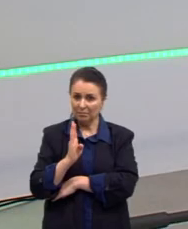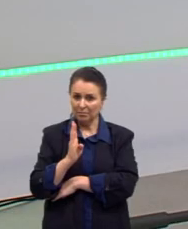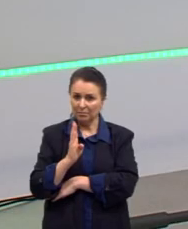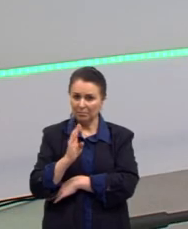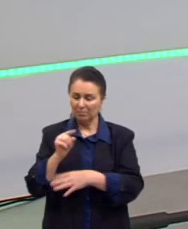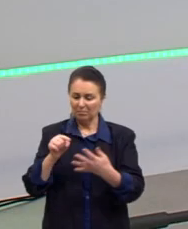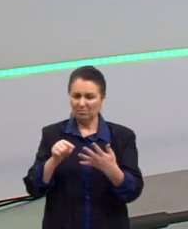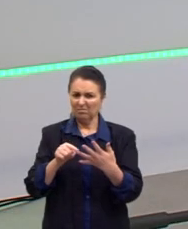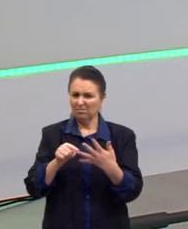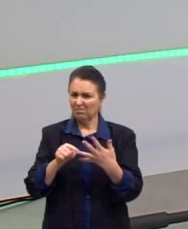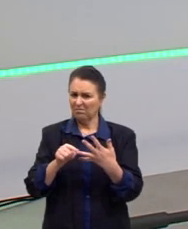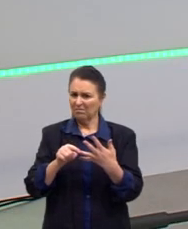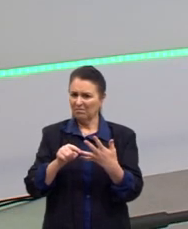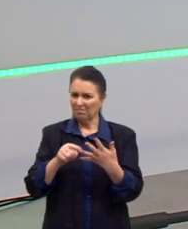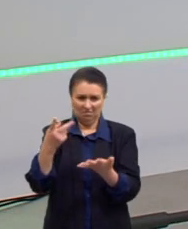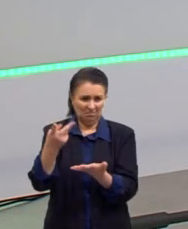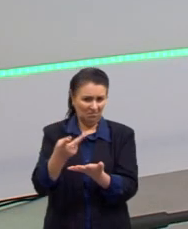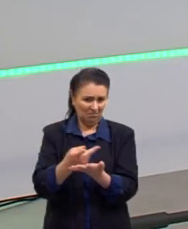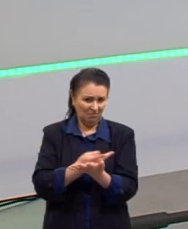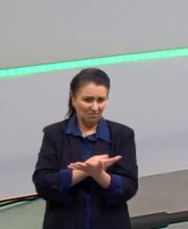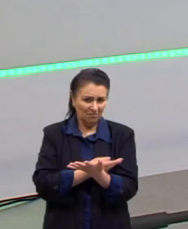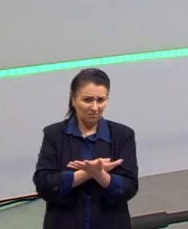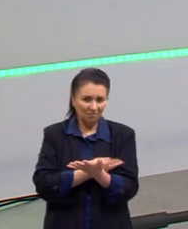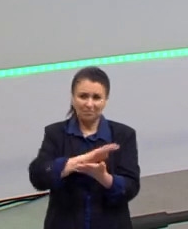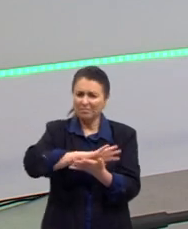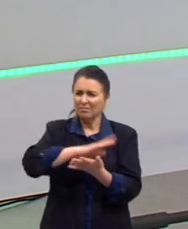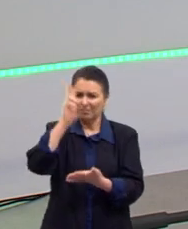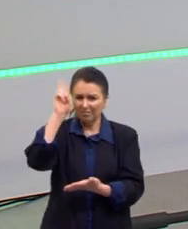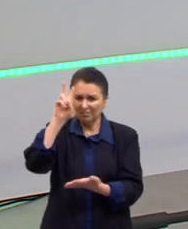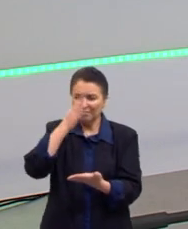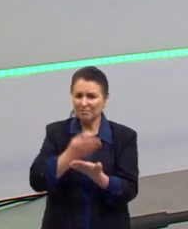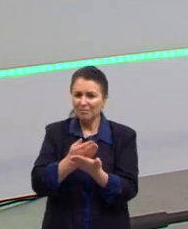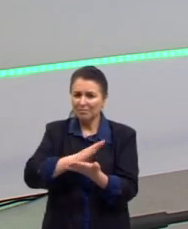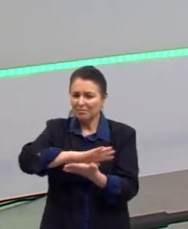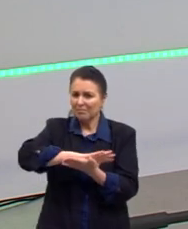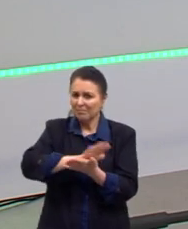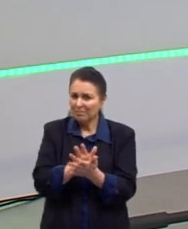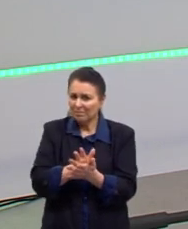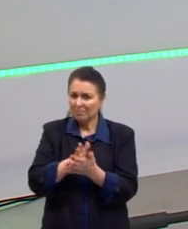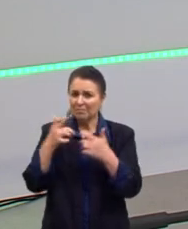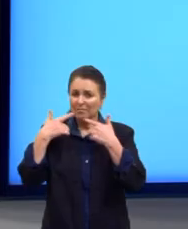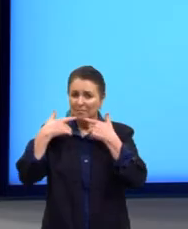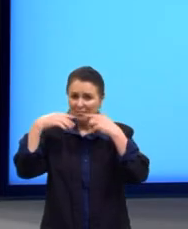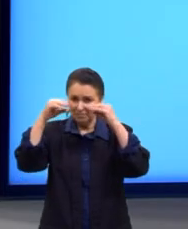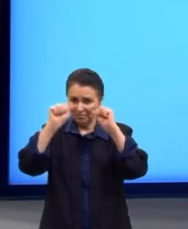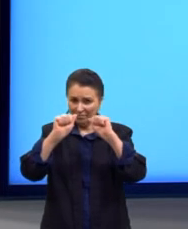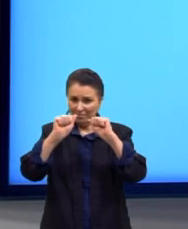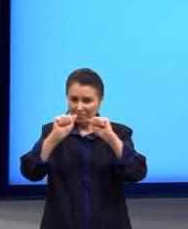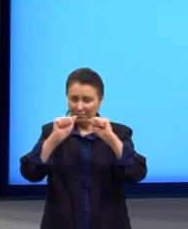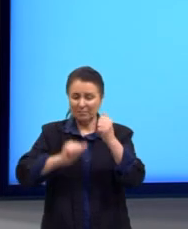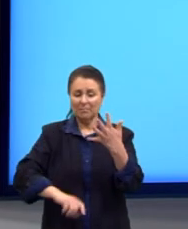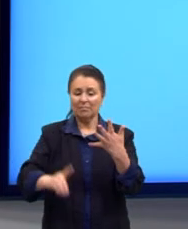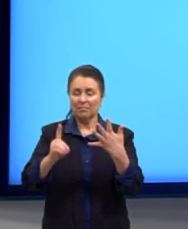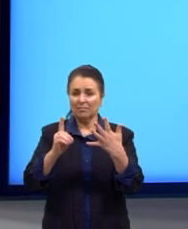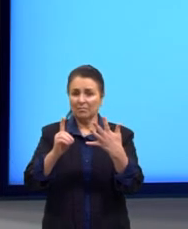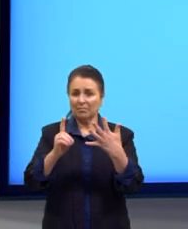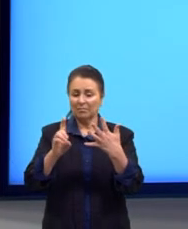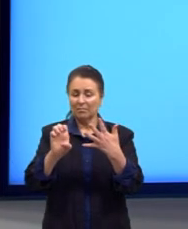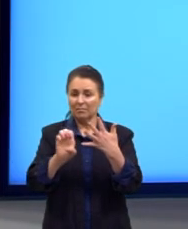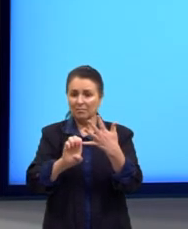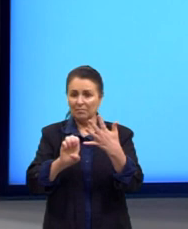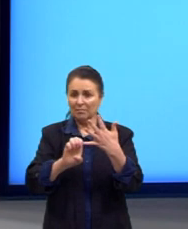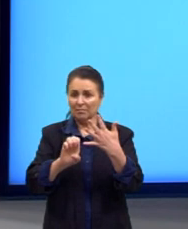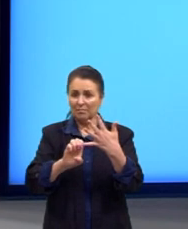incorreto a gente já falou sobre isso numa aula sobre preconceito linguístico lembram e letra de aliás letra